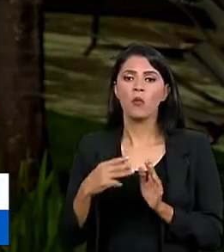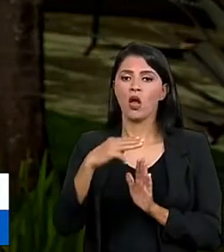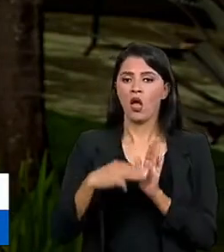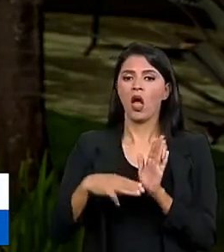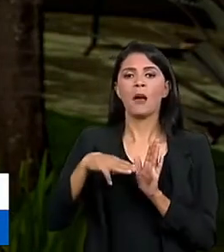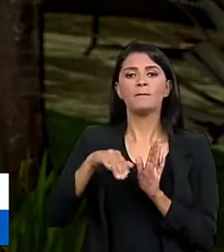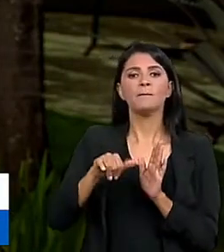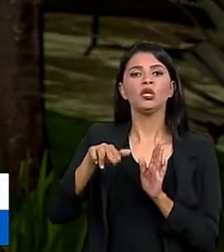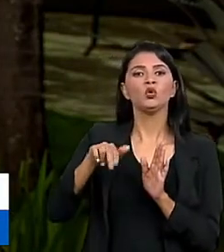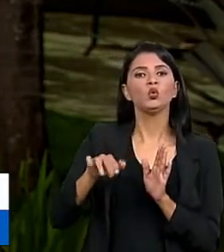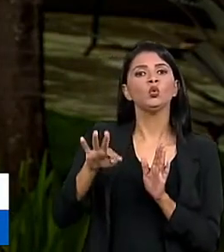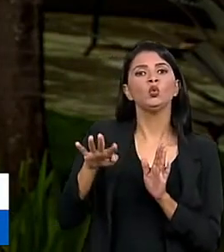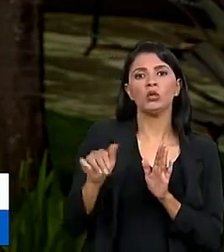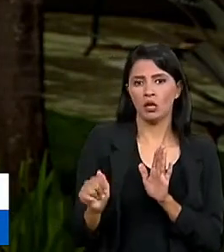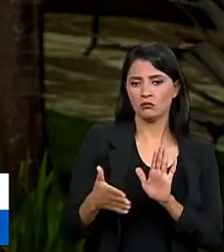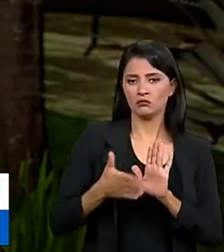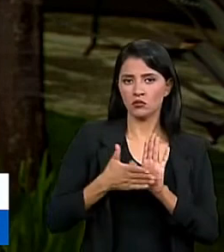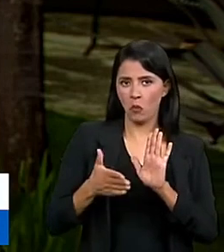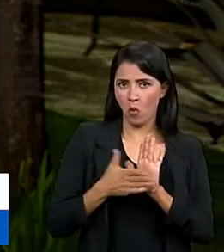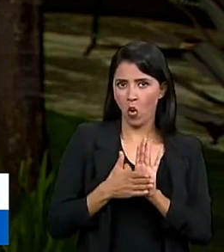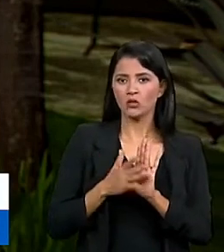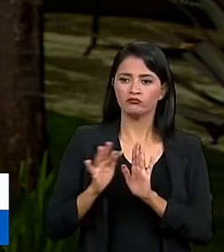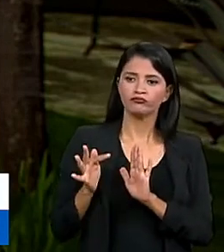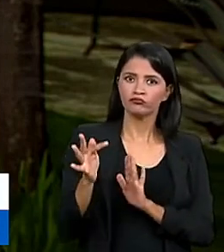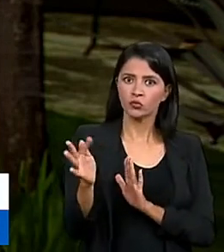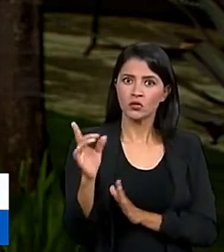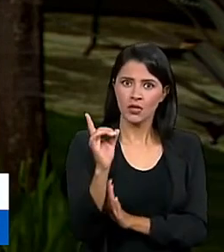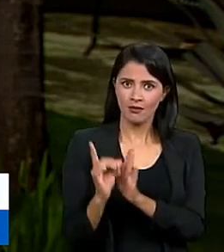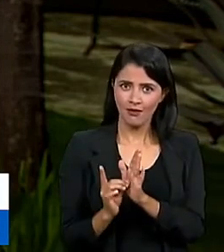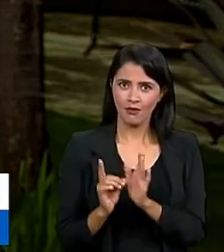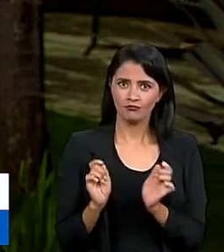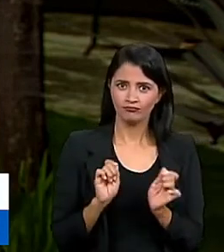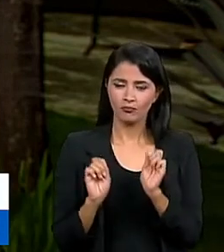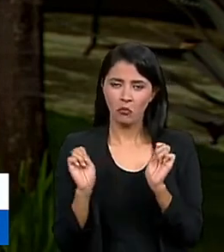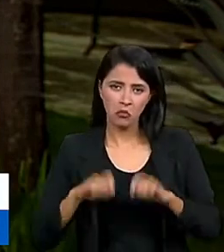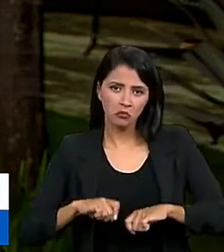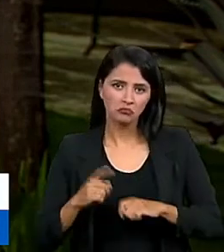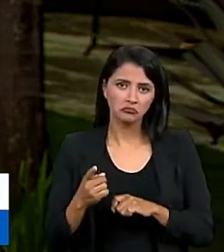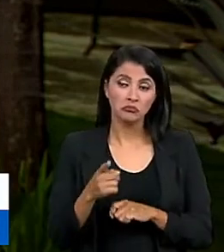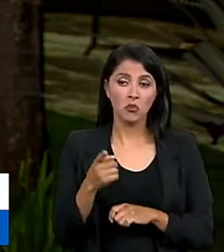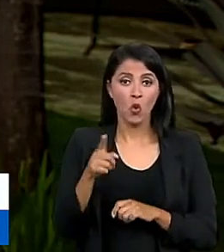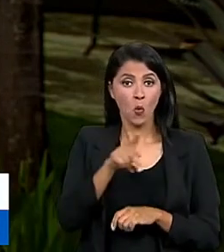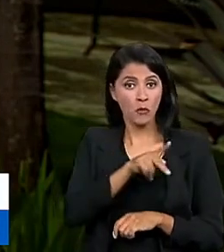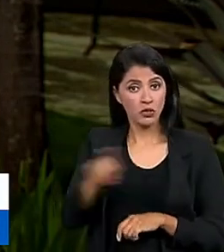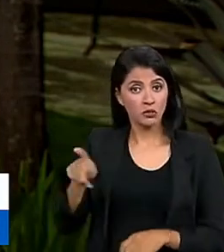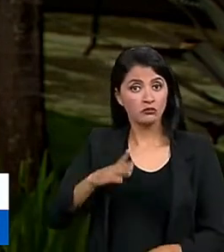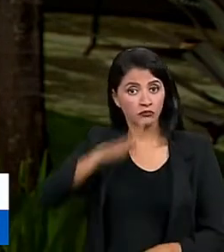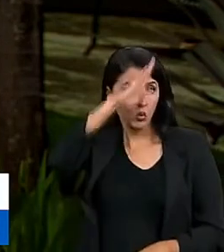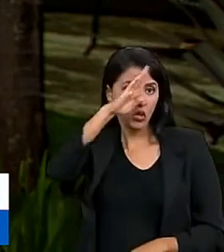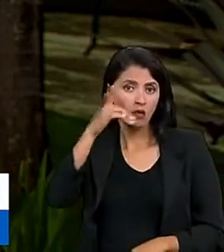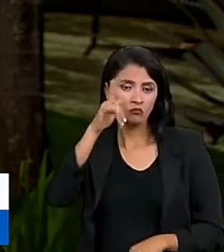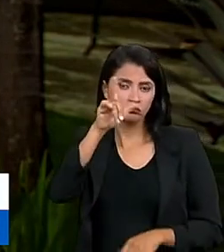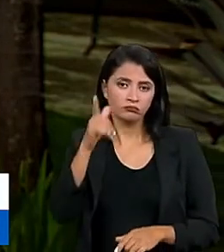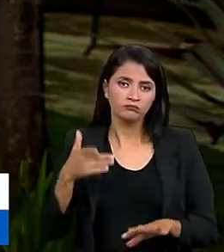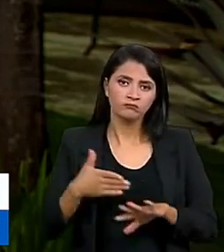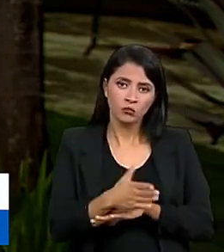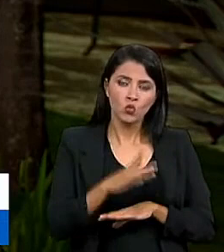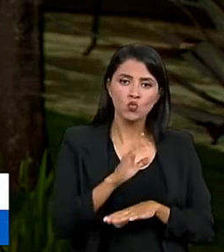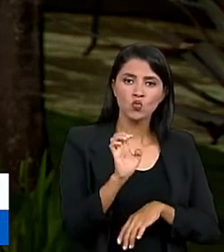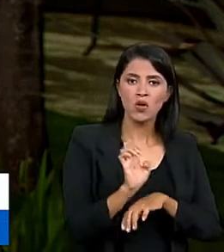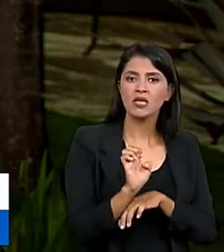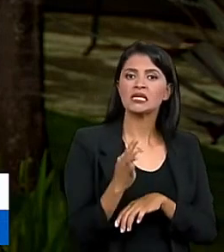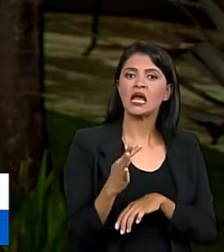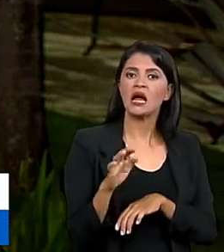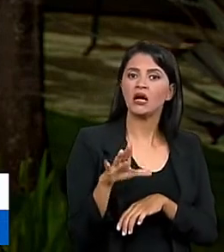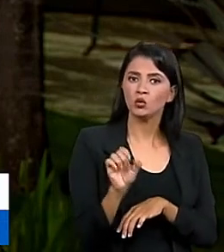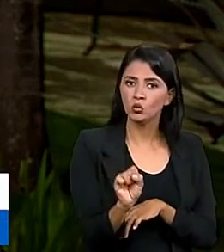seja, uma proposta para um decreto para que o então presidente Jair Bolsonaro instaurasse um estado de defesa na